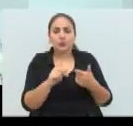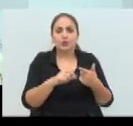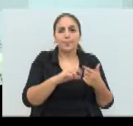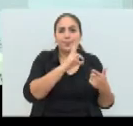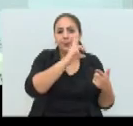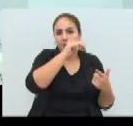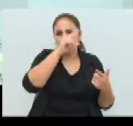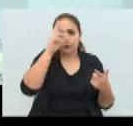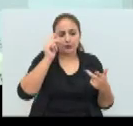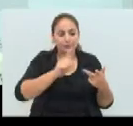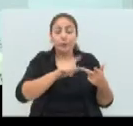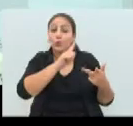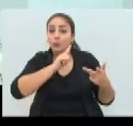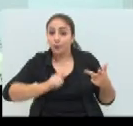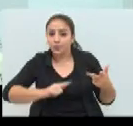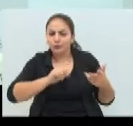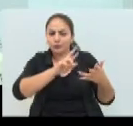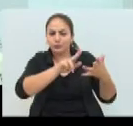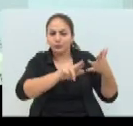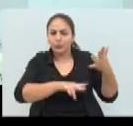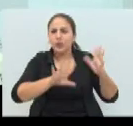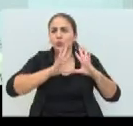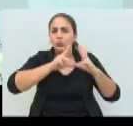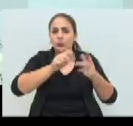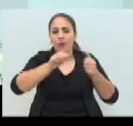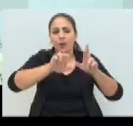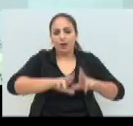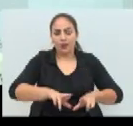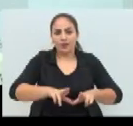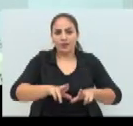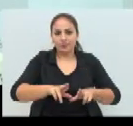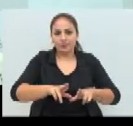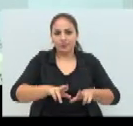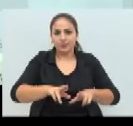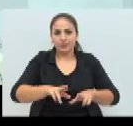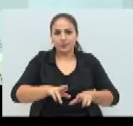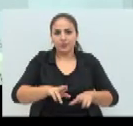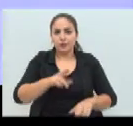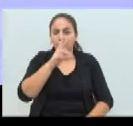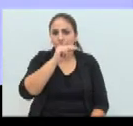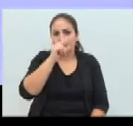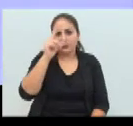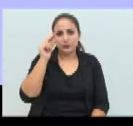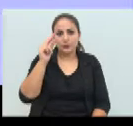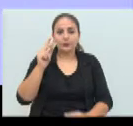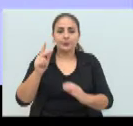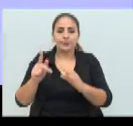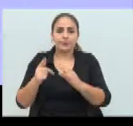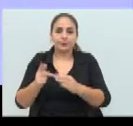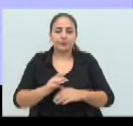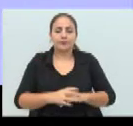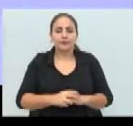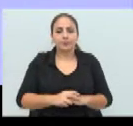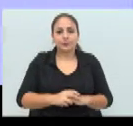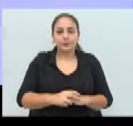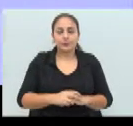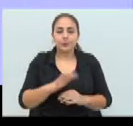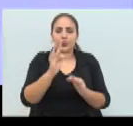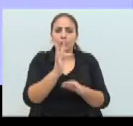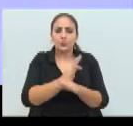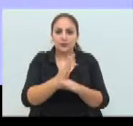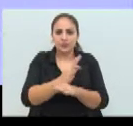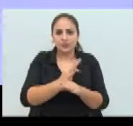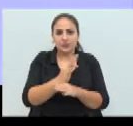prefeito, para governador, mas em todos os setores nossos, os poderes executivo e legislativo. O feriadão de Páscoa registrou queda